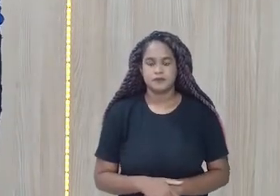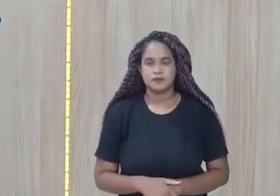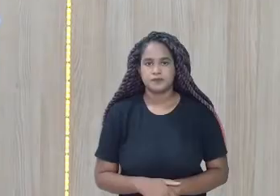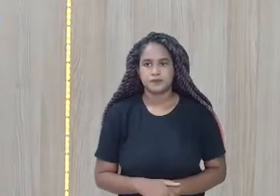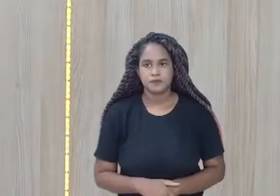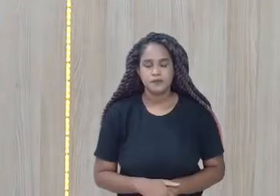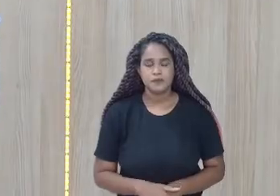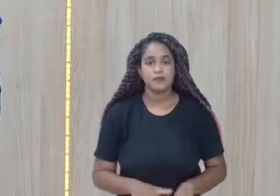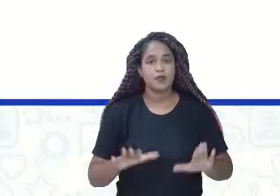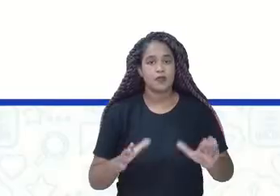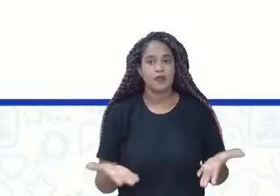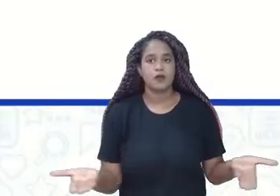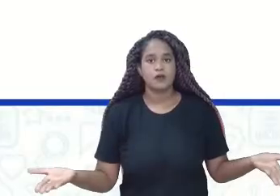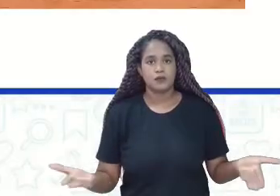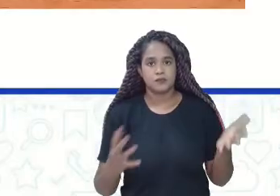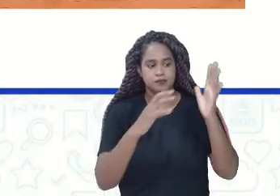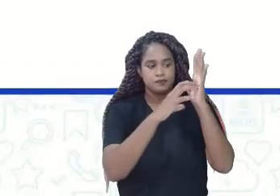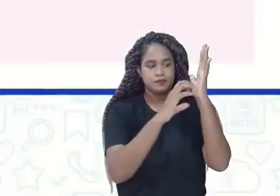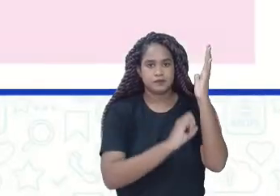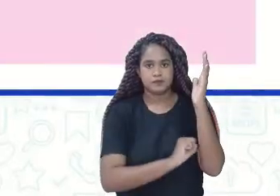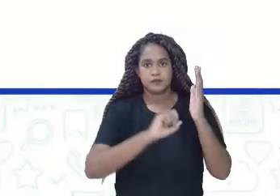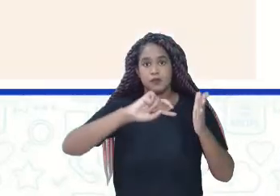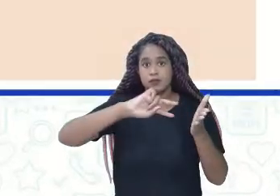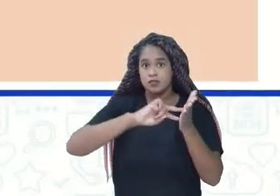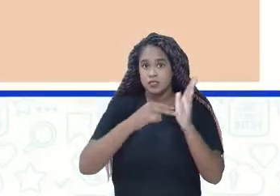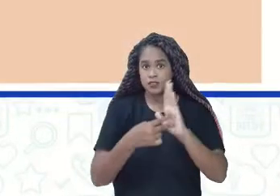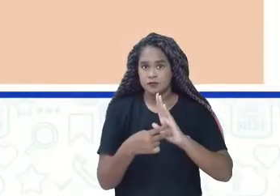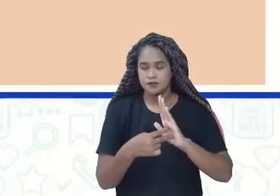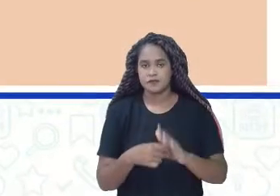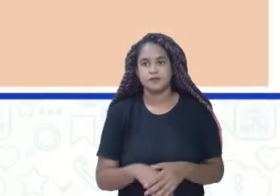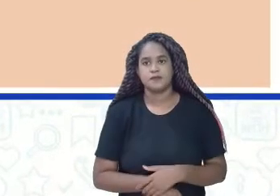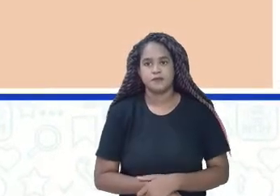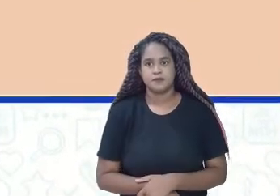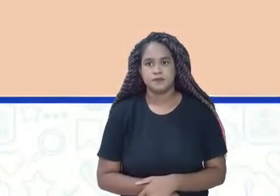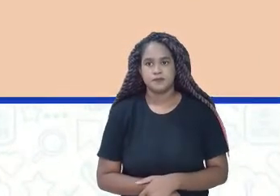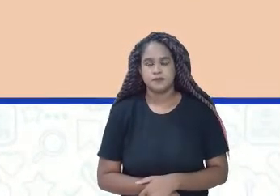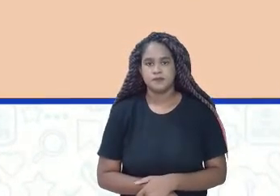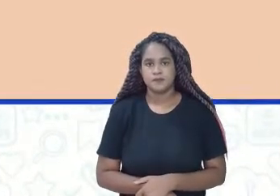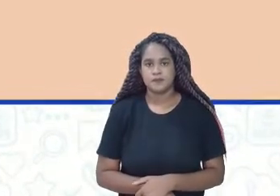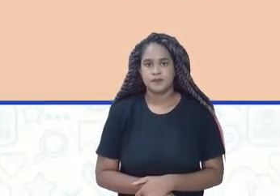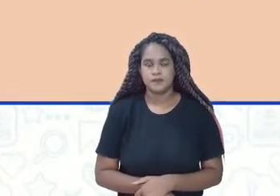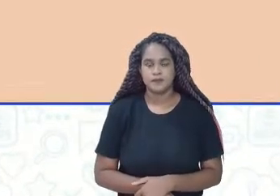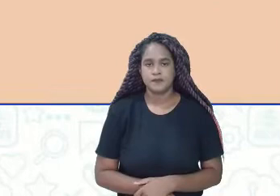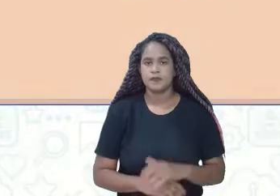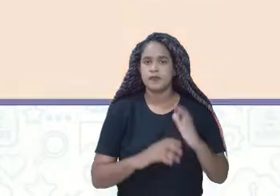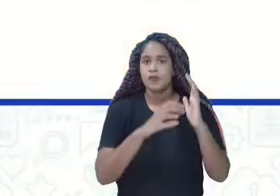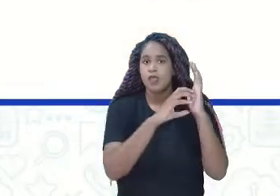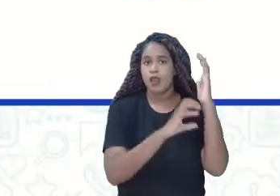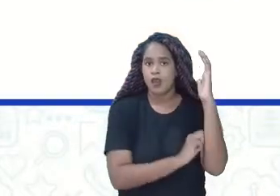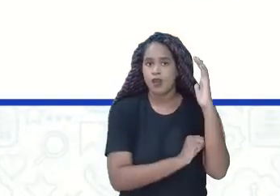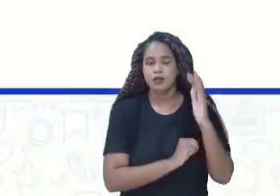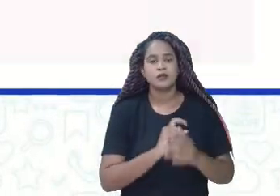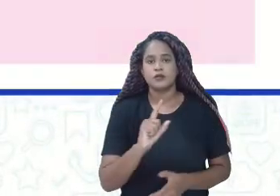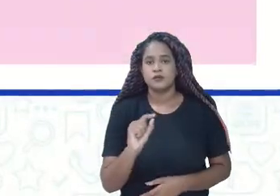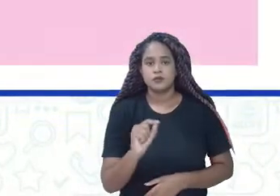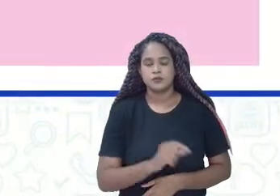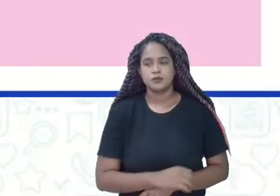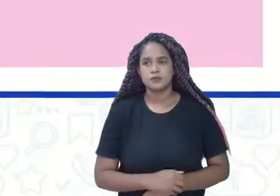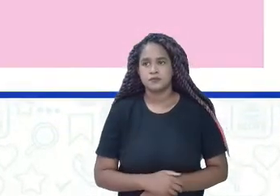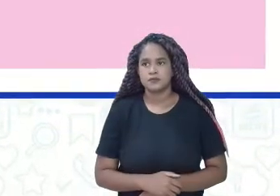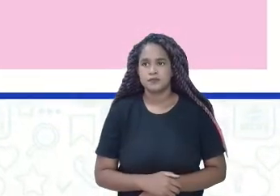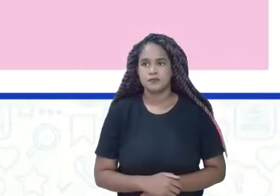Então, aqui nós vemos AIDS, o que é, não é? O que é realmente a AIDS. Então, a AIDS aqui, como nós